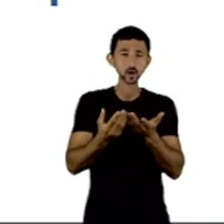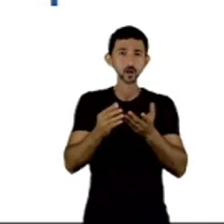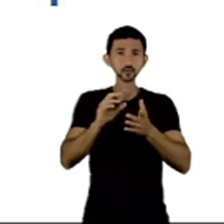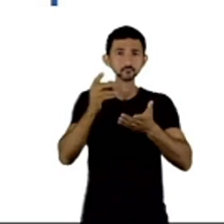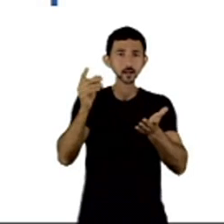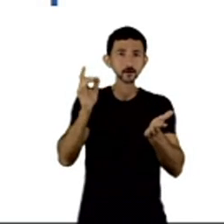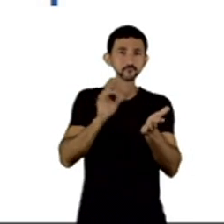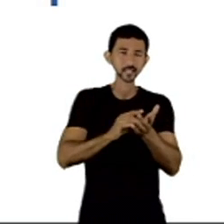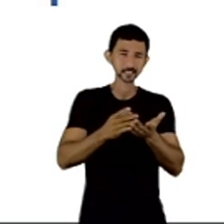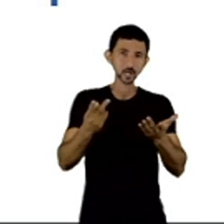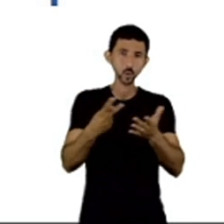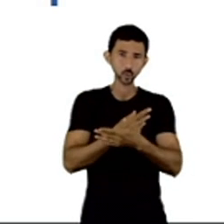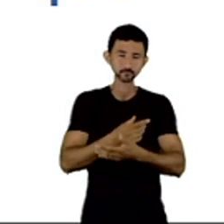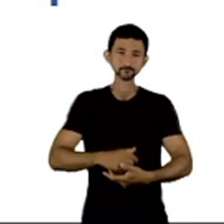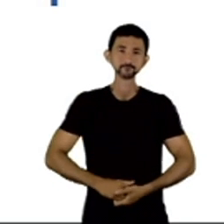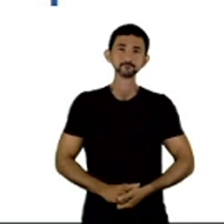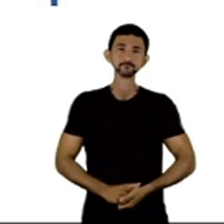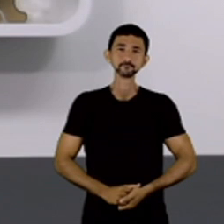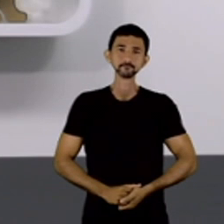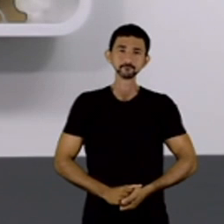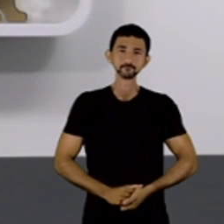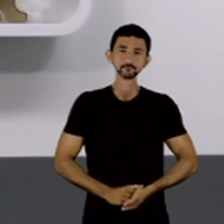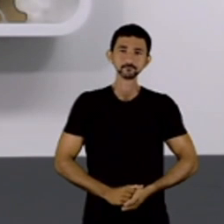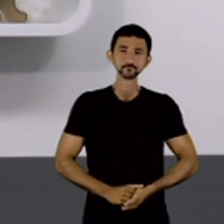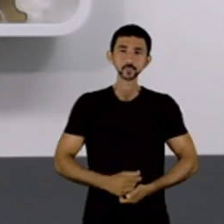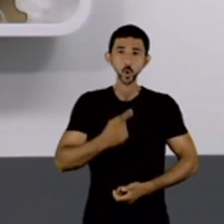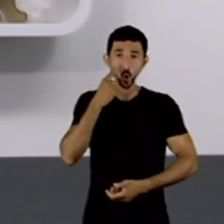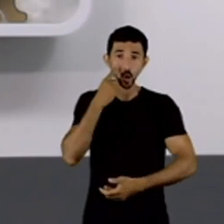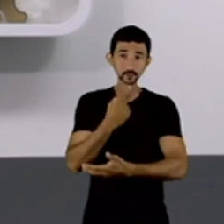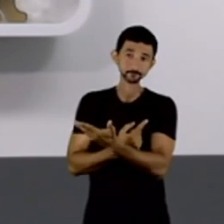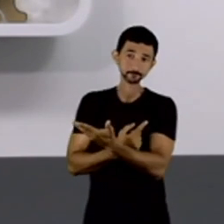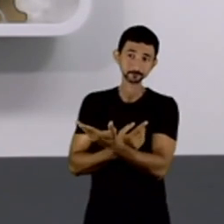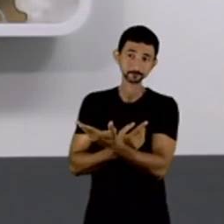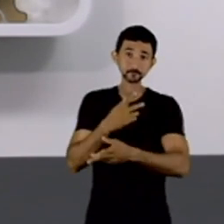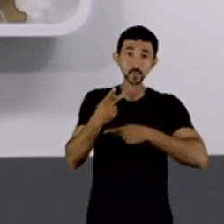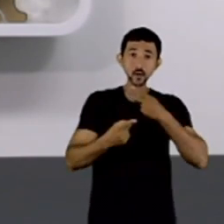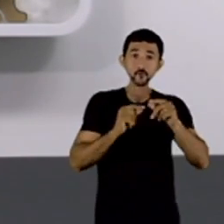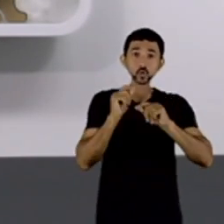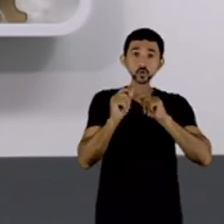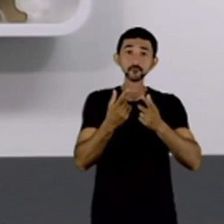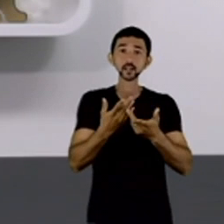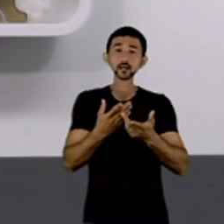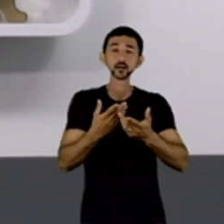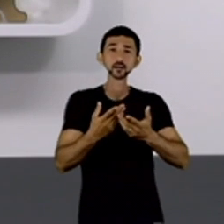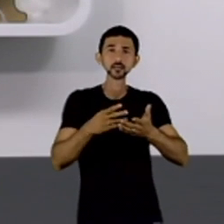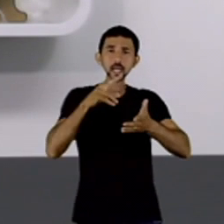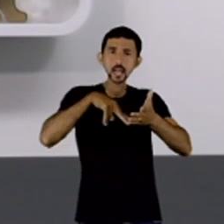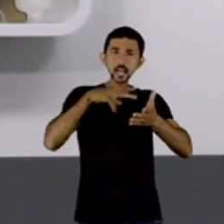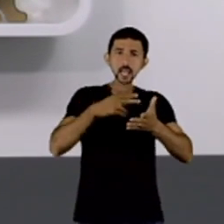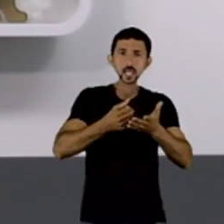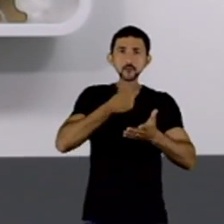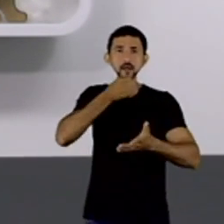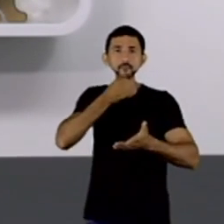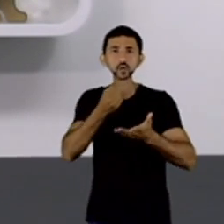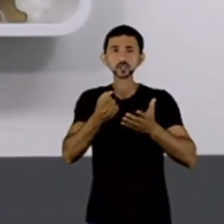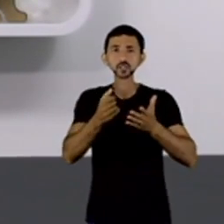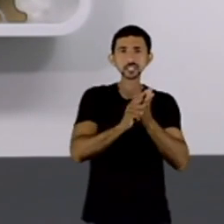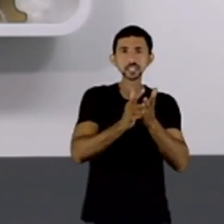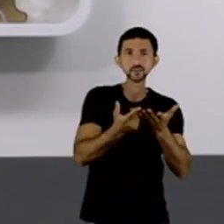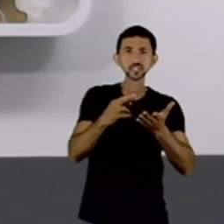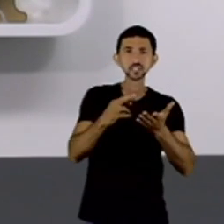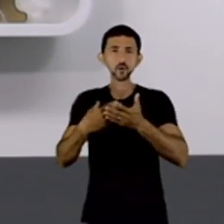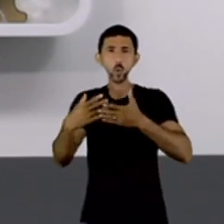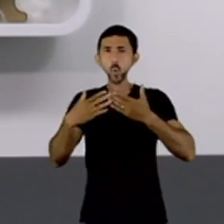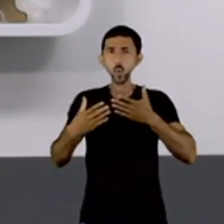fatos reais. Vem aqui comigo um minuto para que eu te diga que quando se lê uma reportagem, é